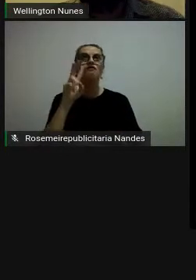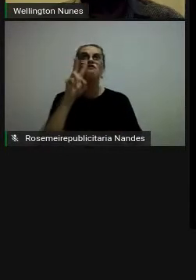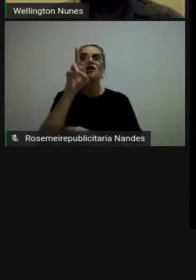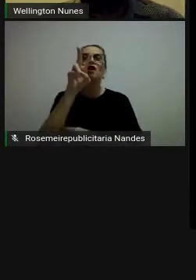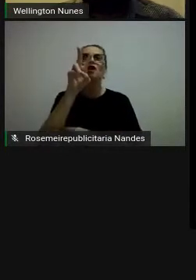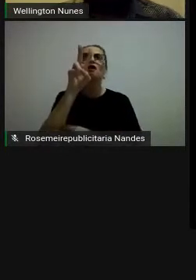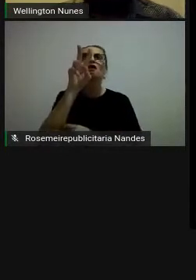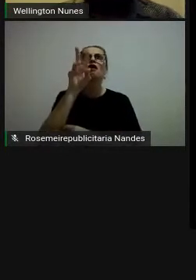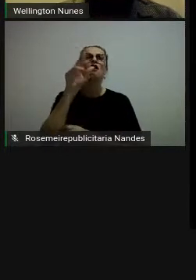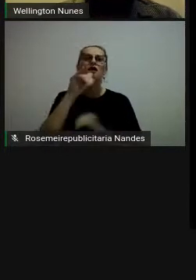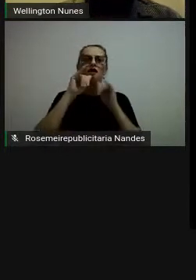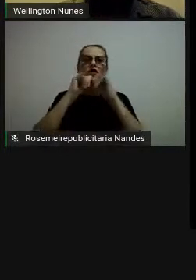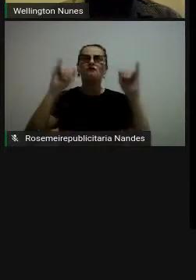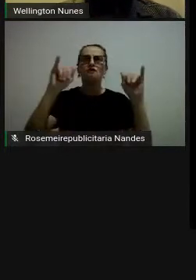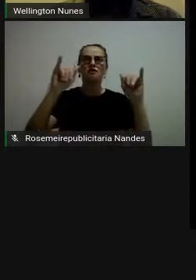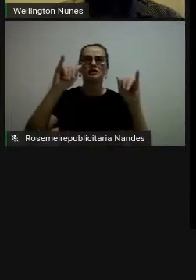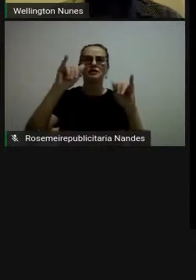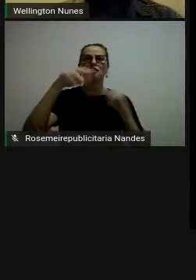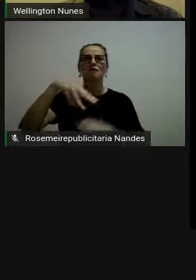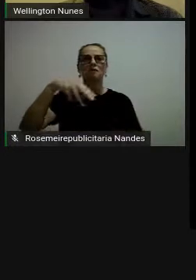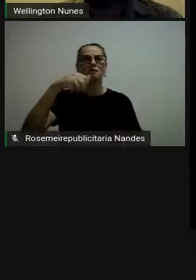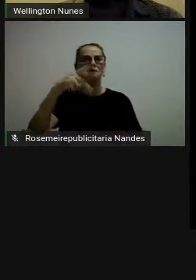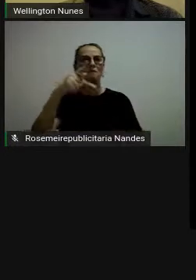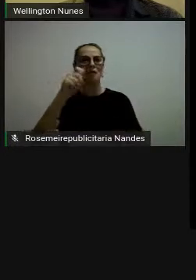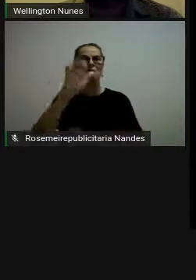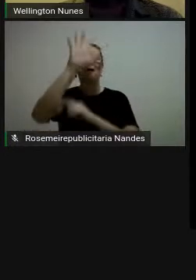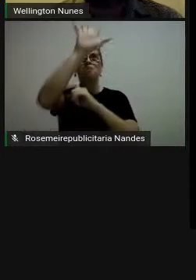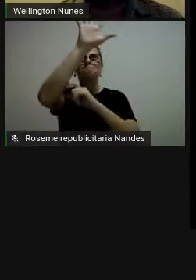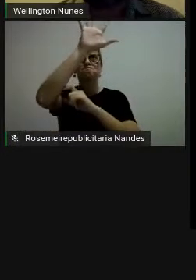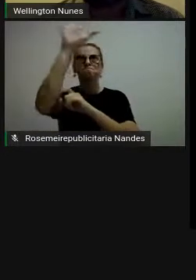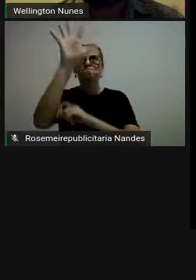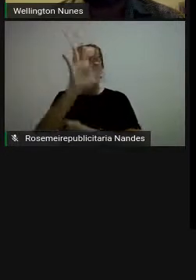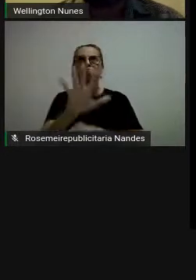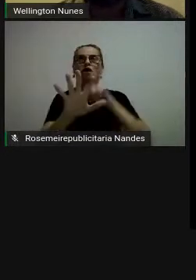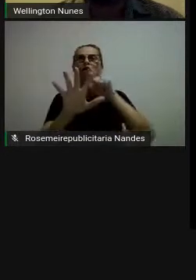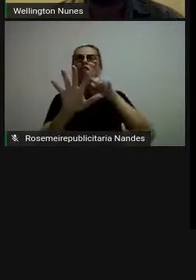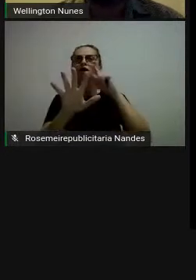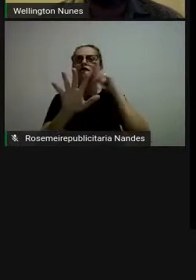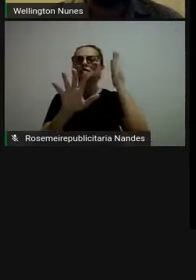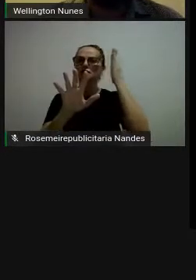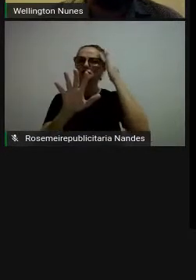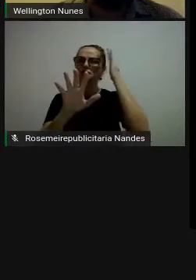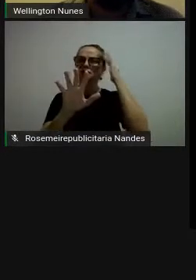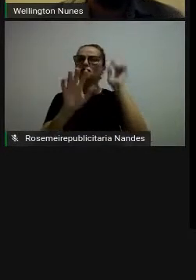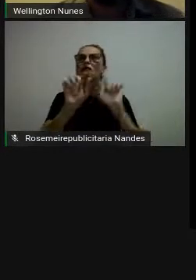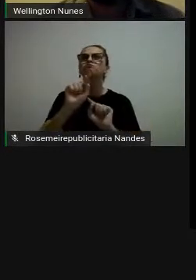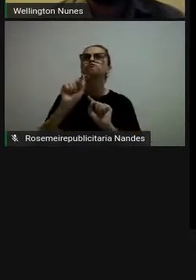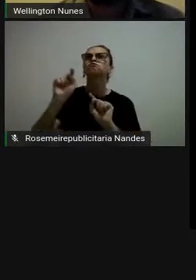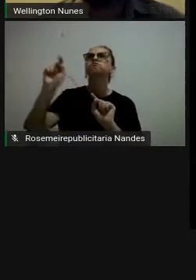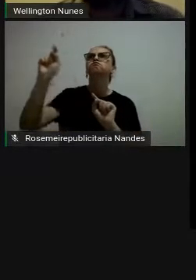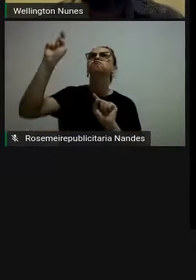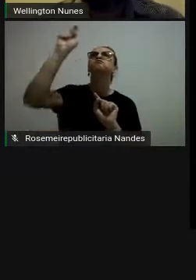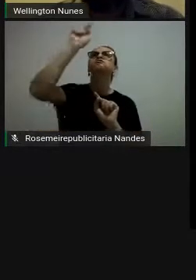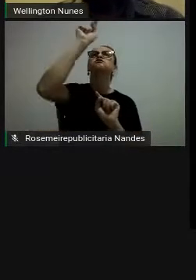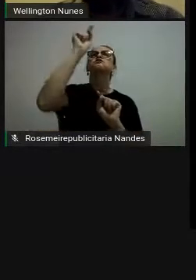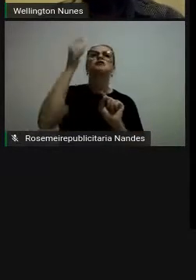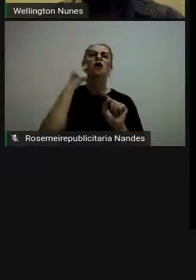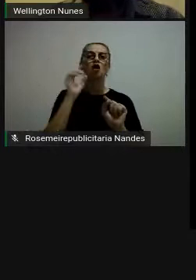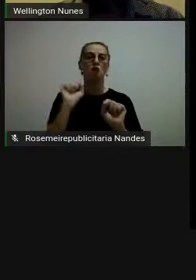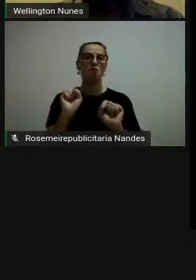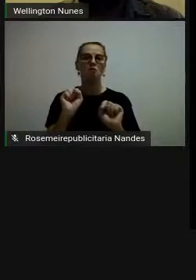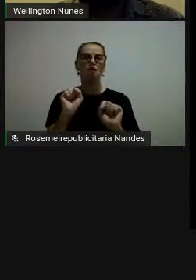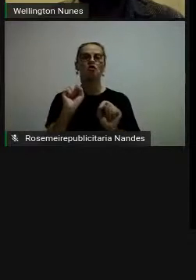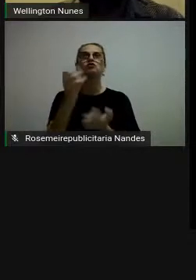né? Como eu já disse, eu posso mapear a população com renda até 3 salários